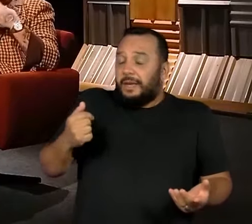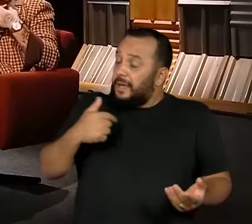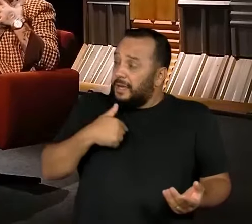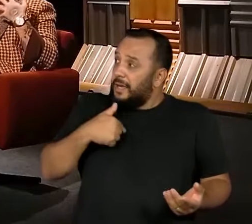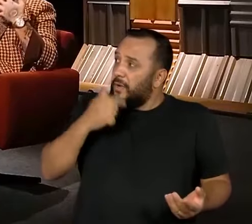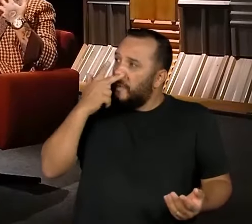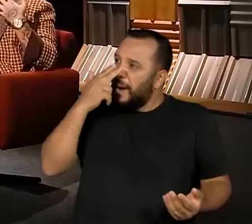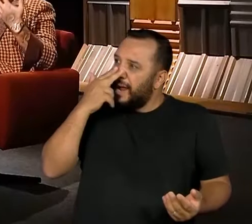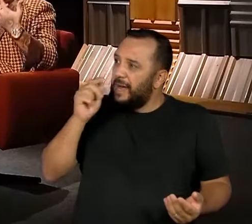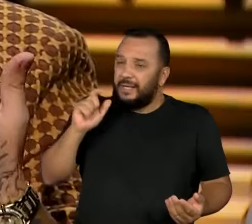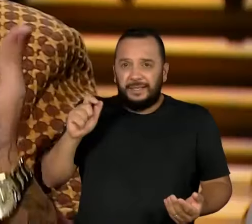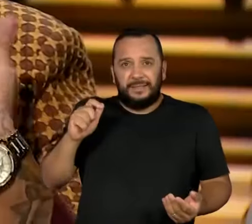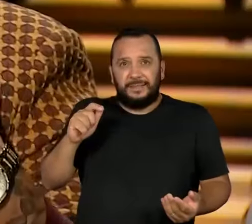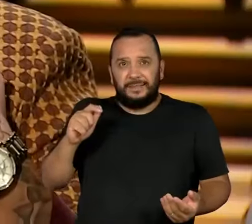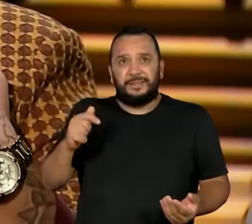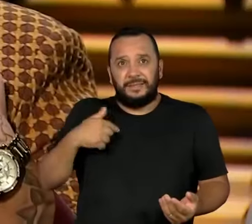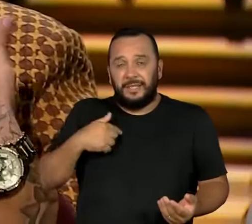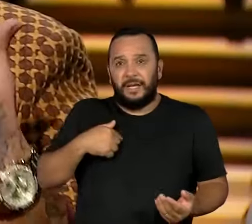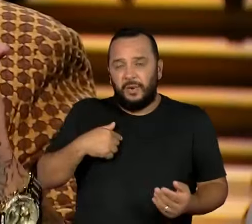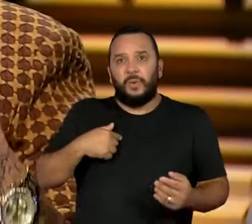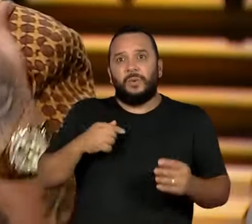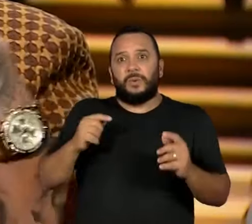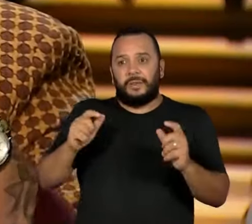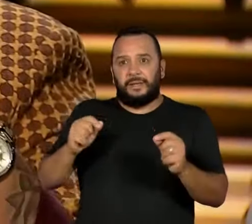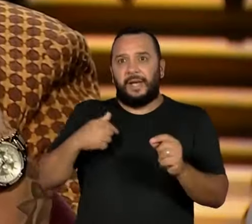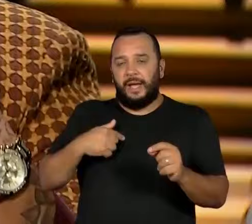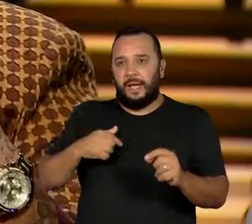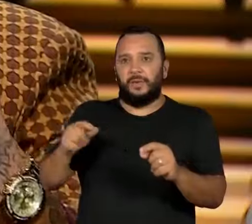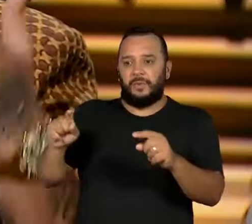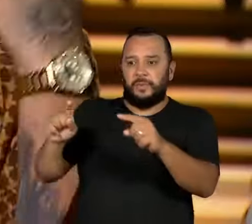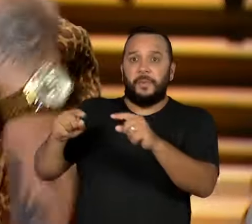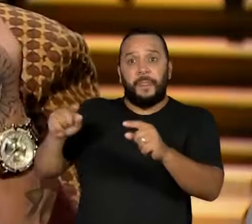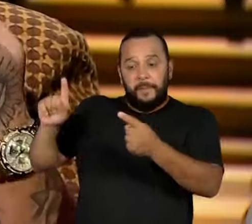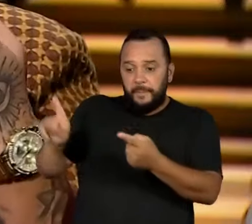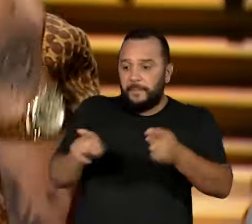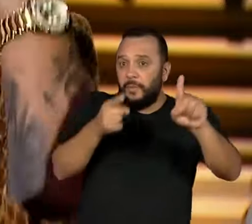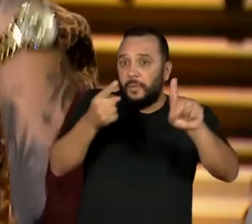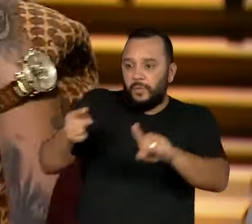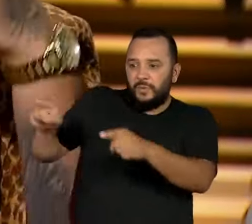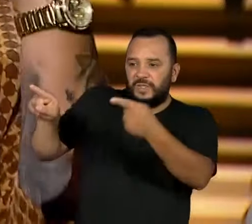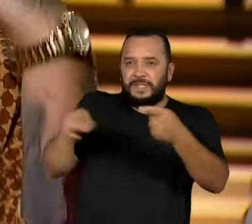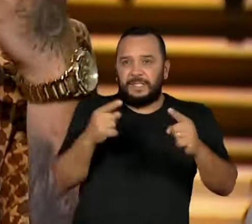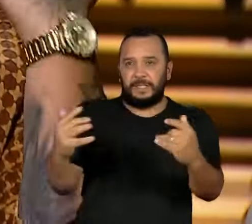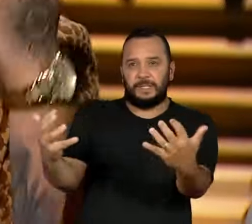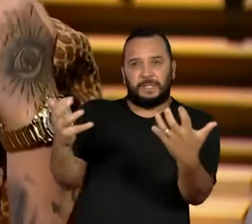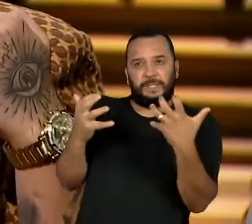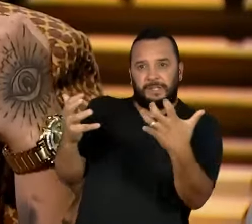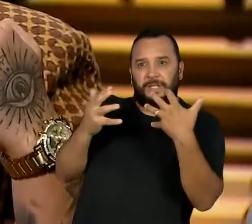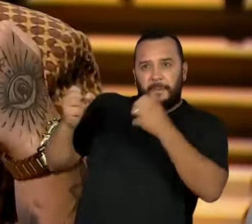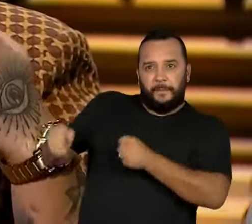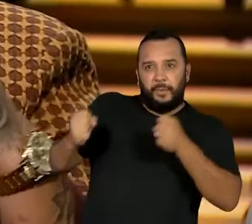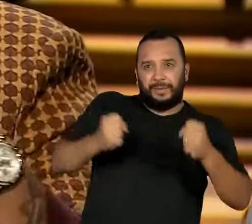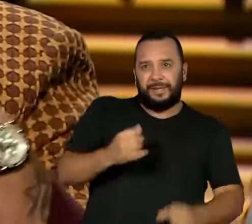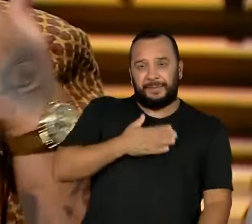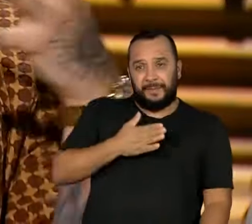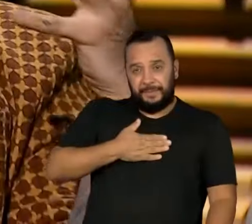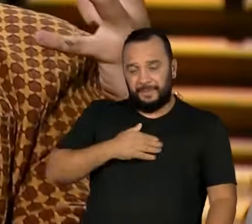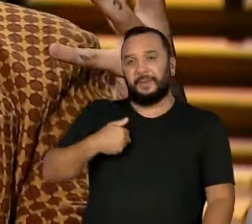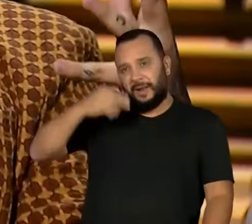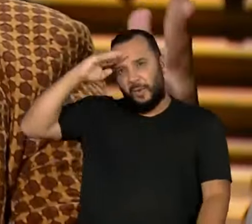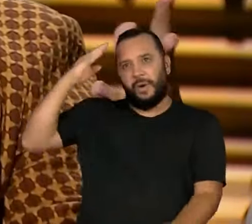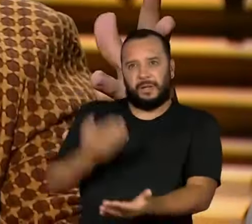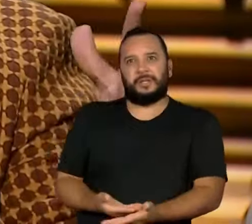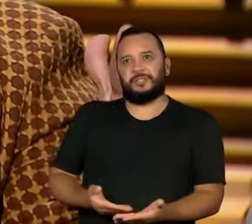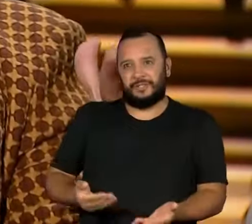realmente emanando poder para mim mesmo eu queria ou eu queria falar as coisas que eu precisava ouvir para acreditar né falava sobre